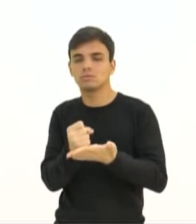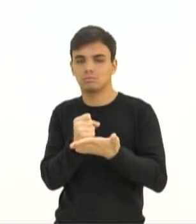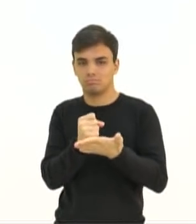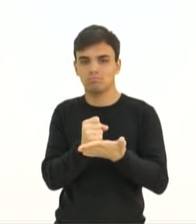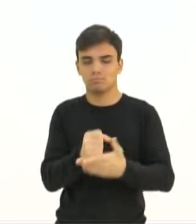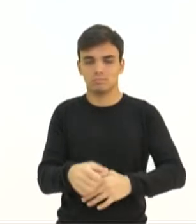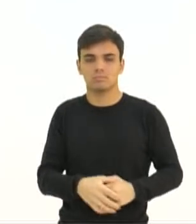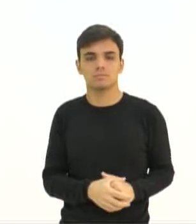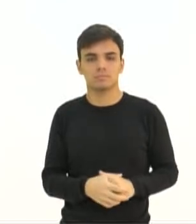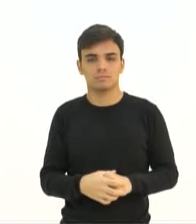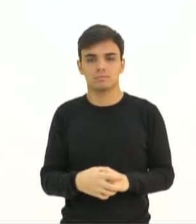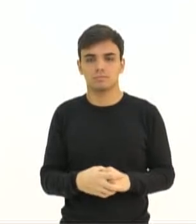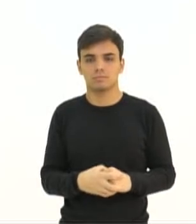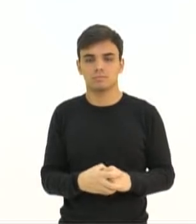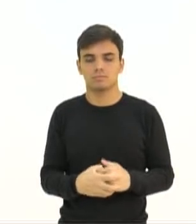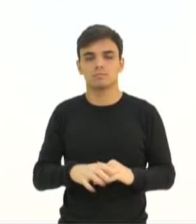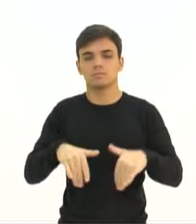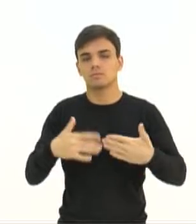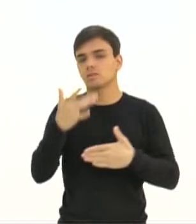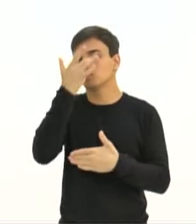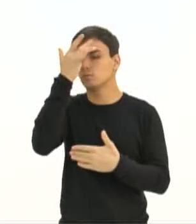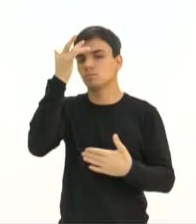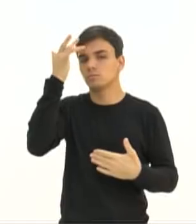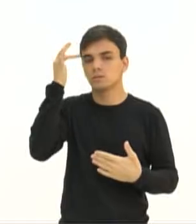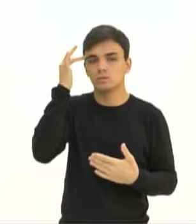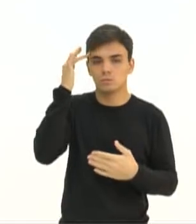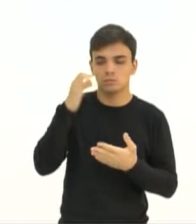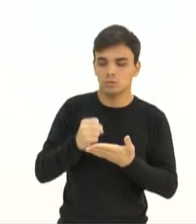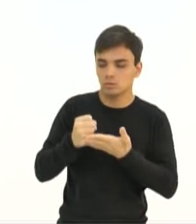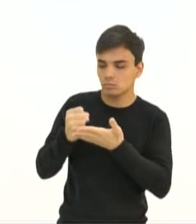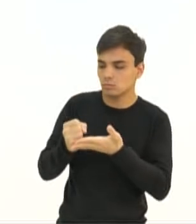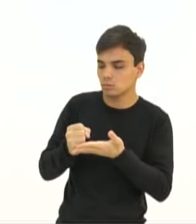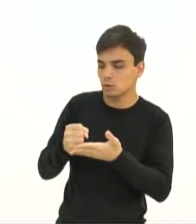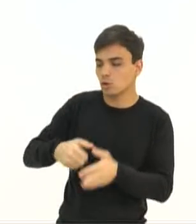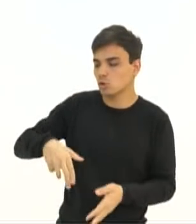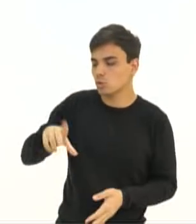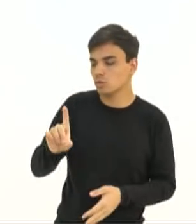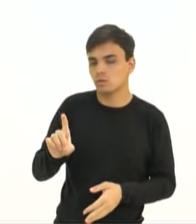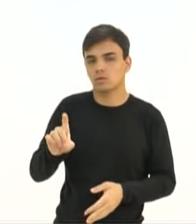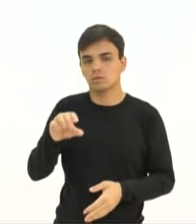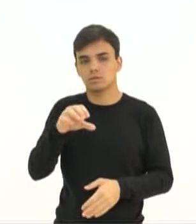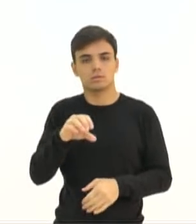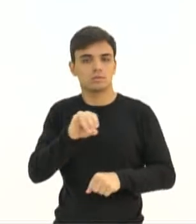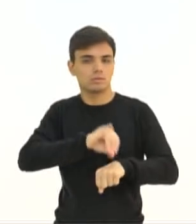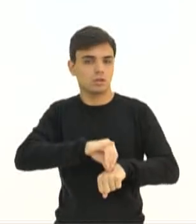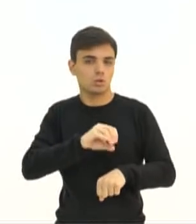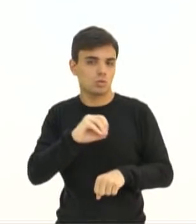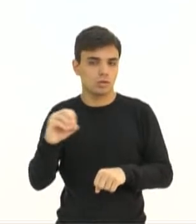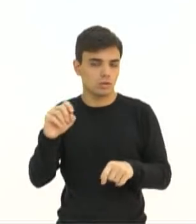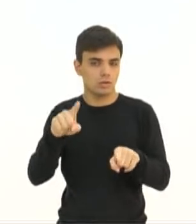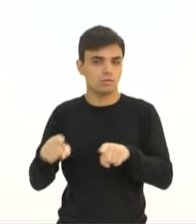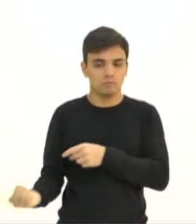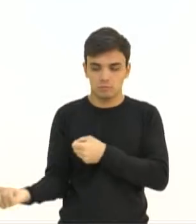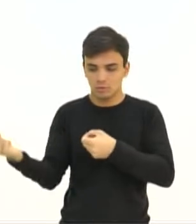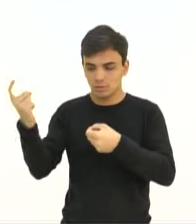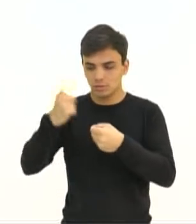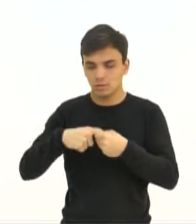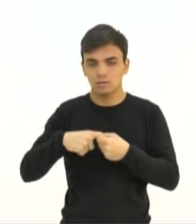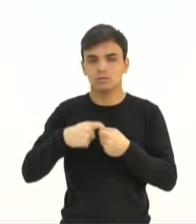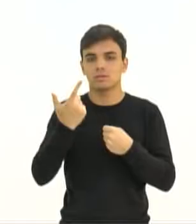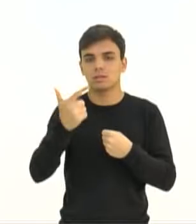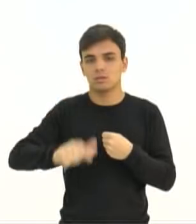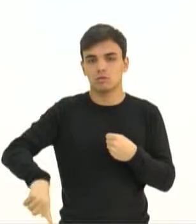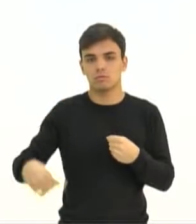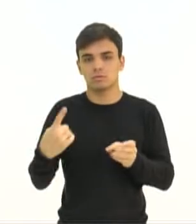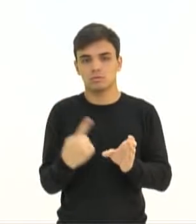retorno, certo? Então, as pessoas acabam, que foram para o Sudeste, para o Centro-Oeste, para a região Norte, acabam retornando para